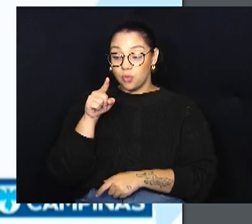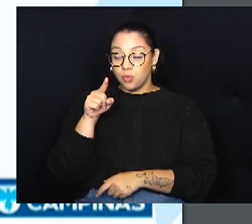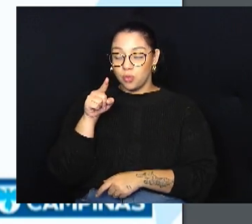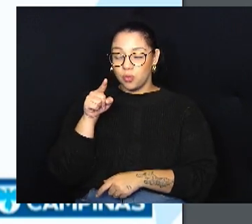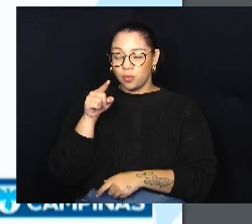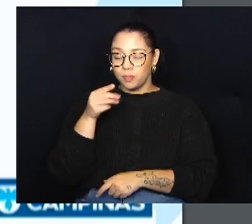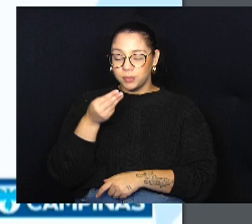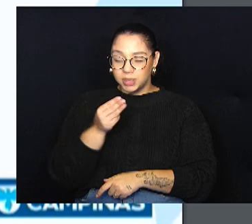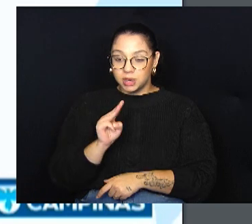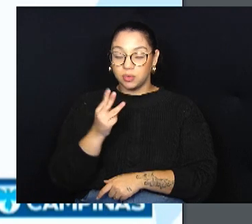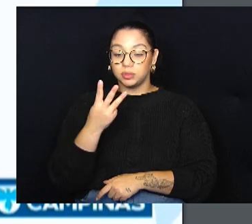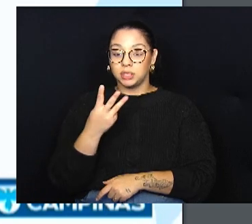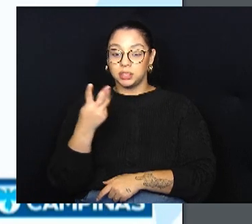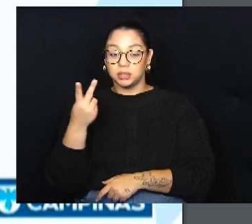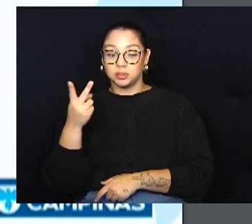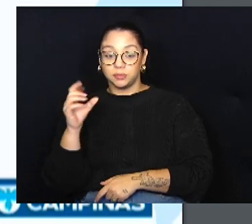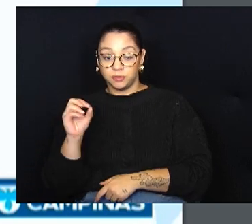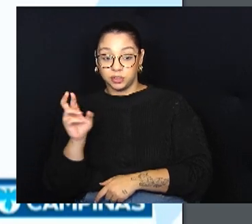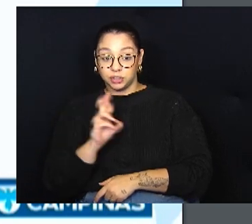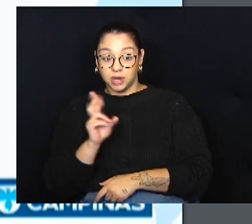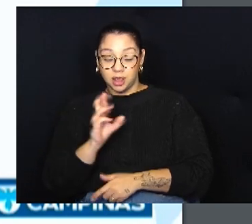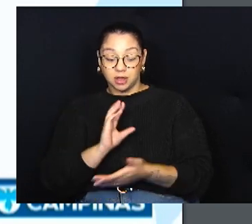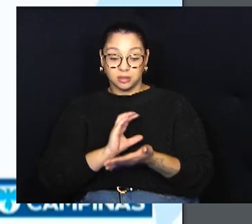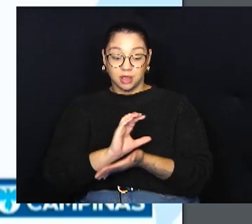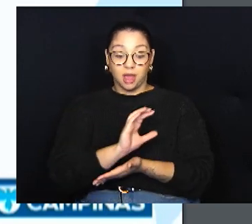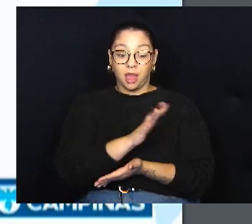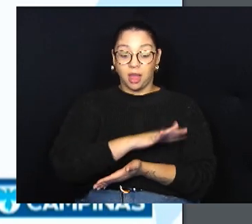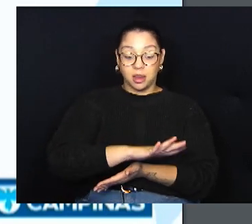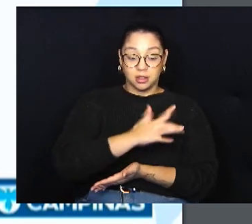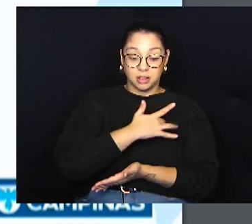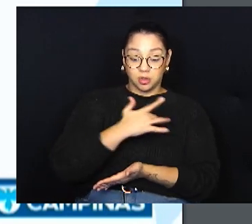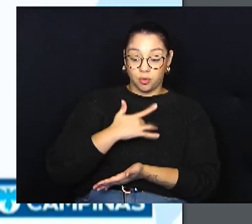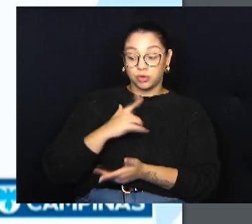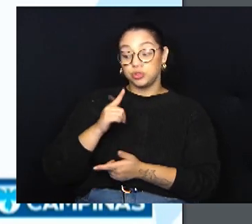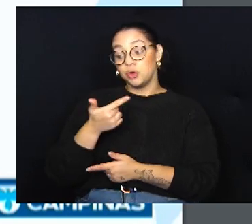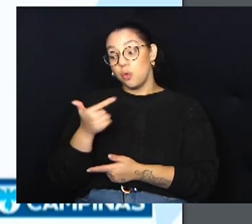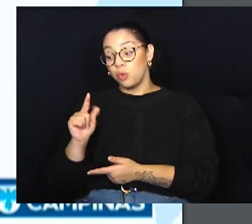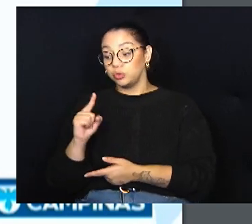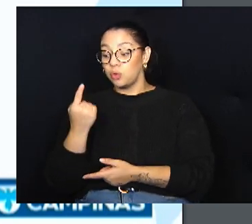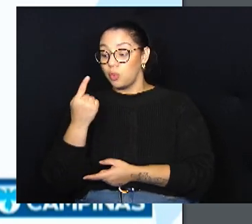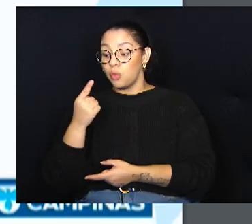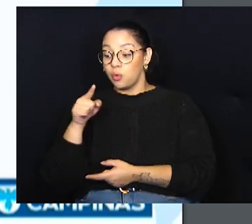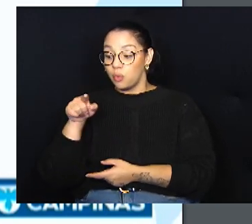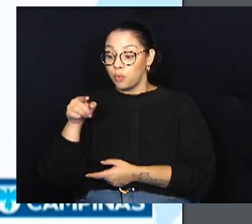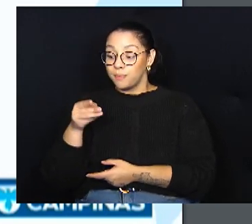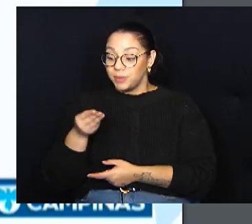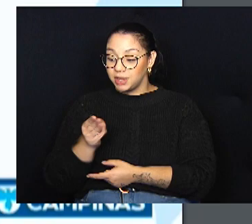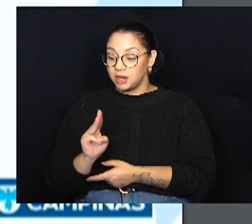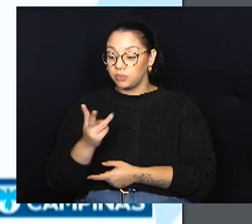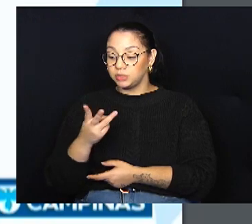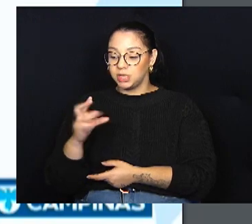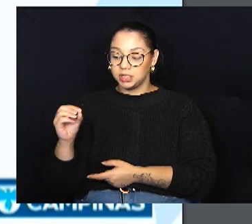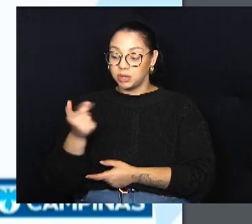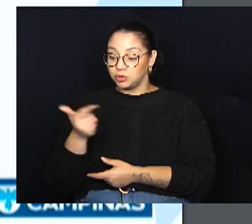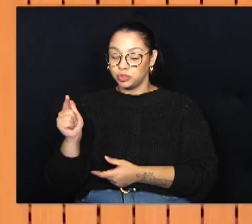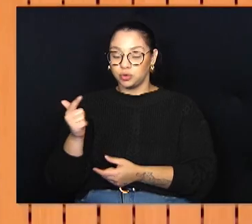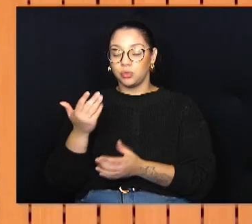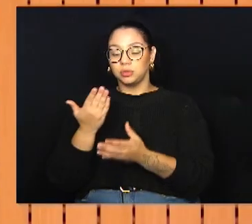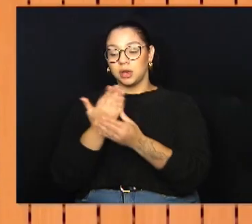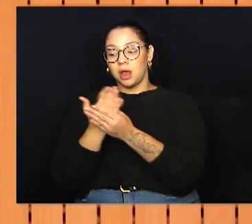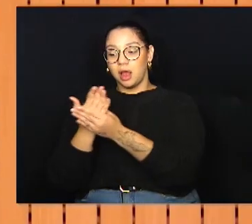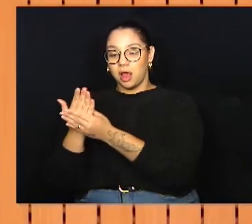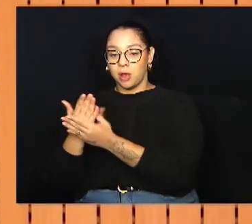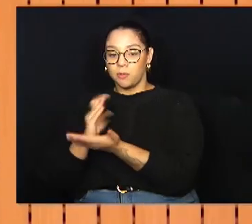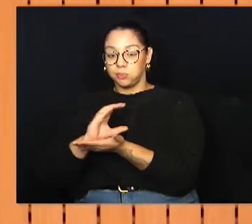R$1.300.000 para a saúde e outros R$1.300.000 para outras pastas do município. A